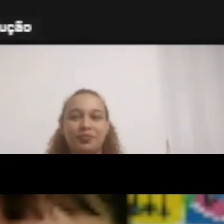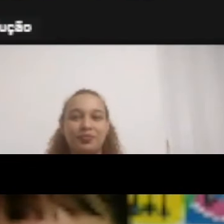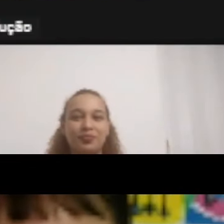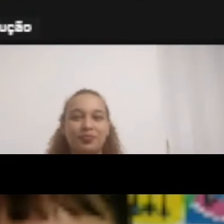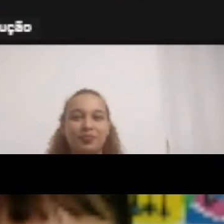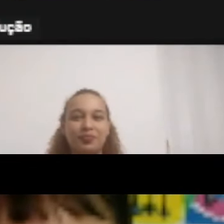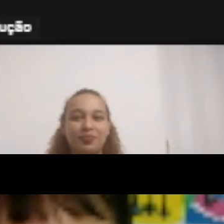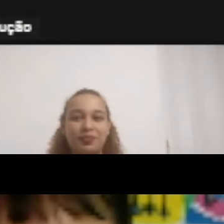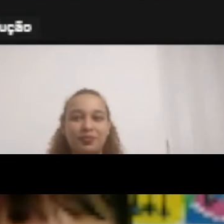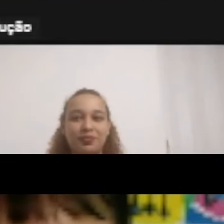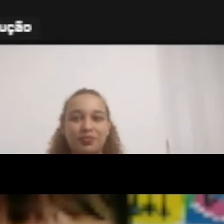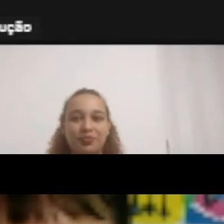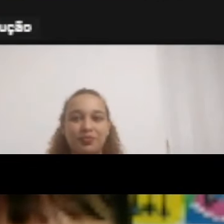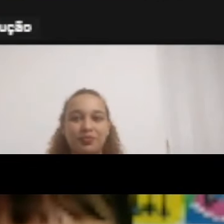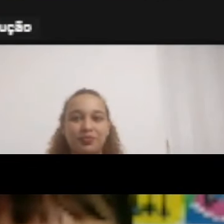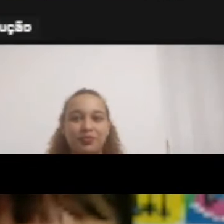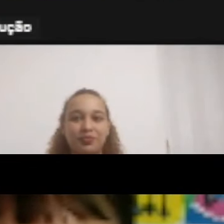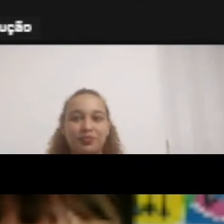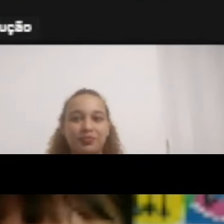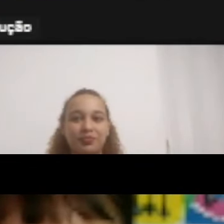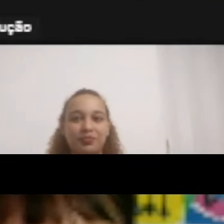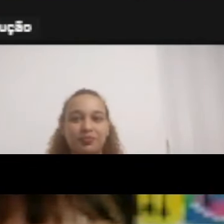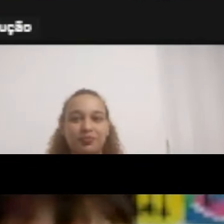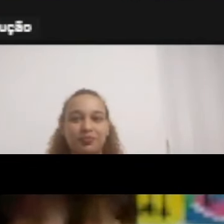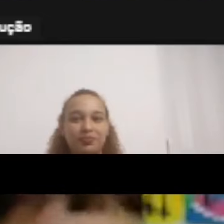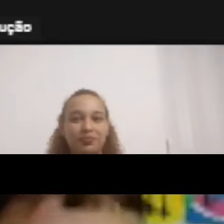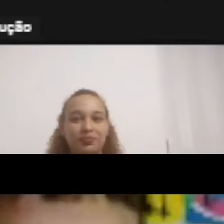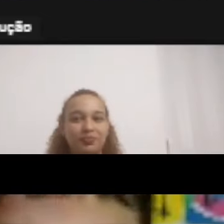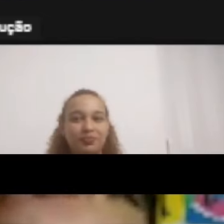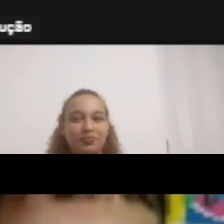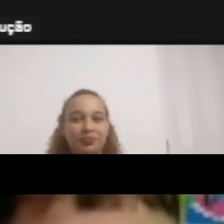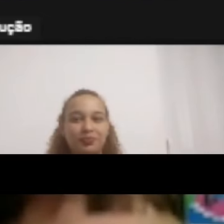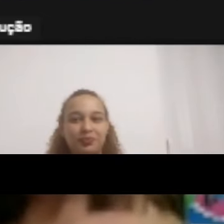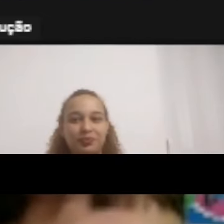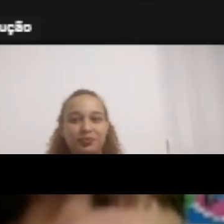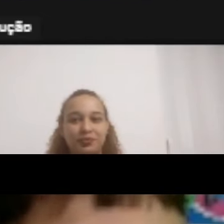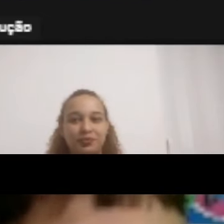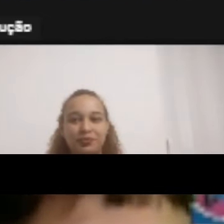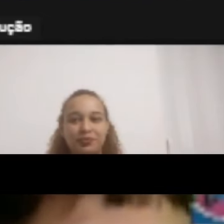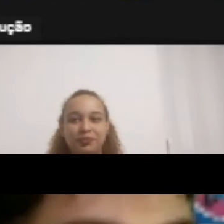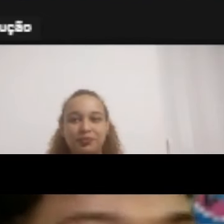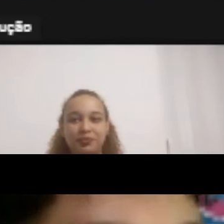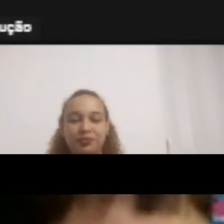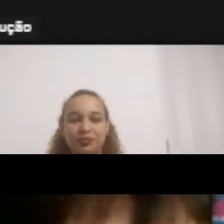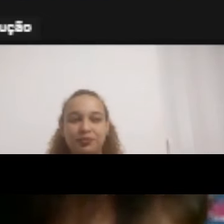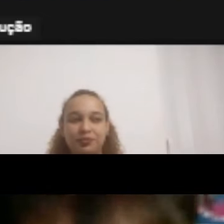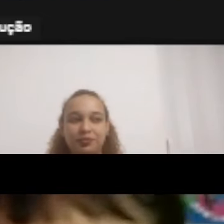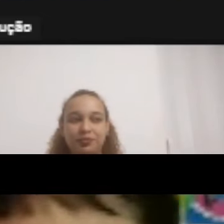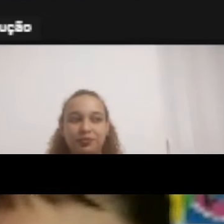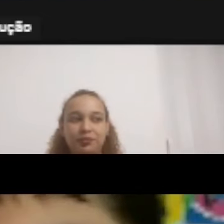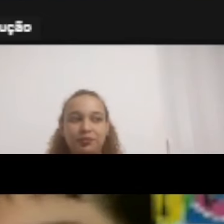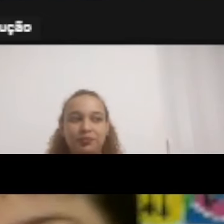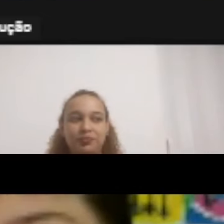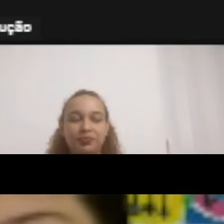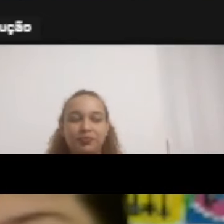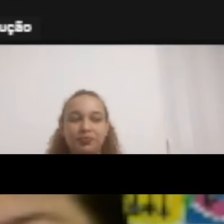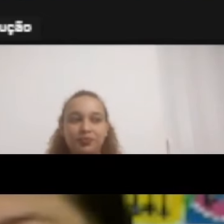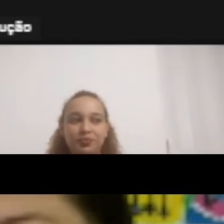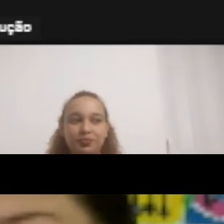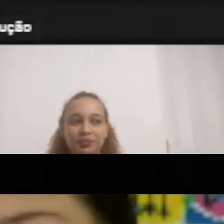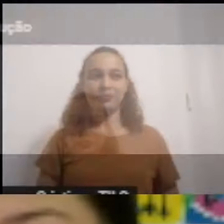Nesse momento, a Fafá bebe um gole de água. A tela, a Fafá está em cima e embaixo ainda estamos na